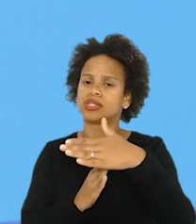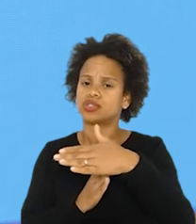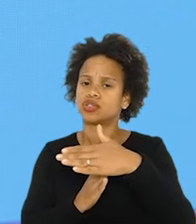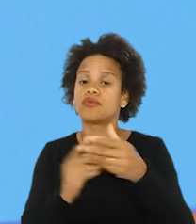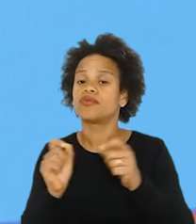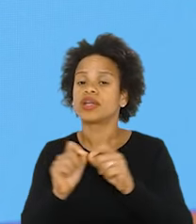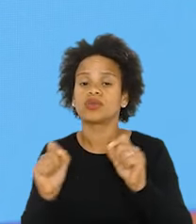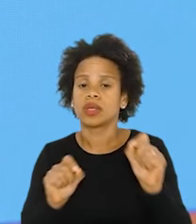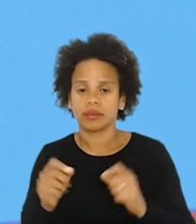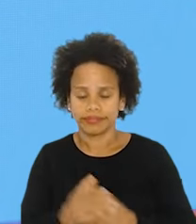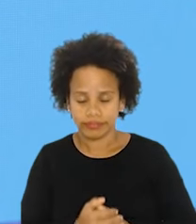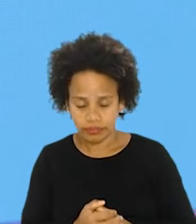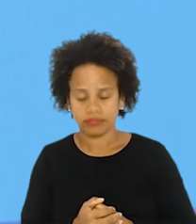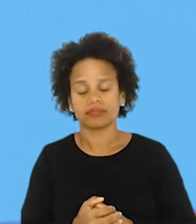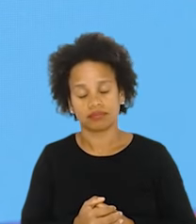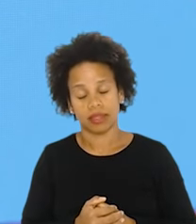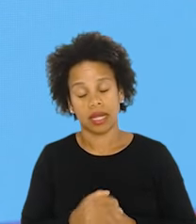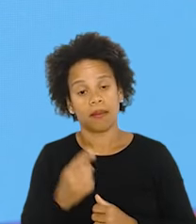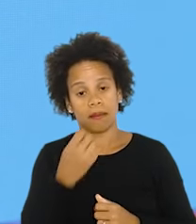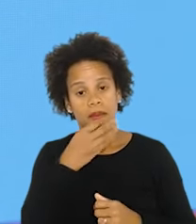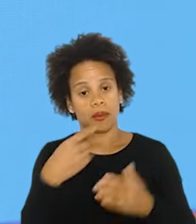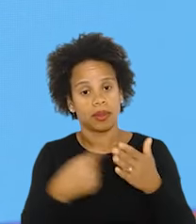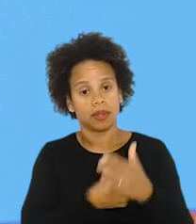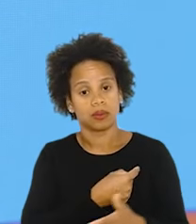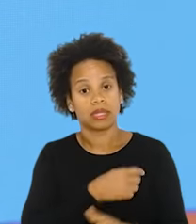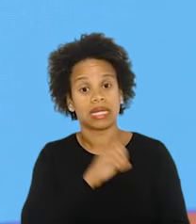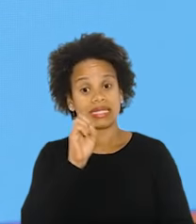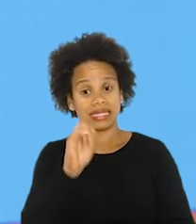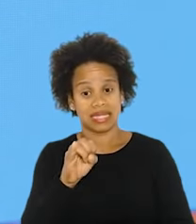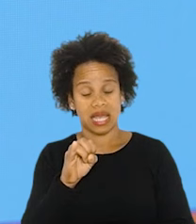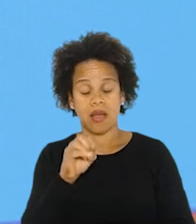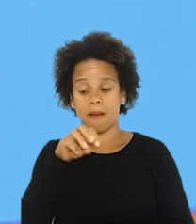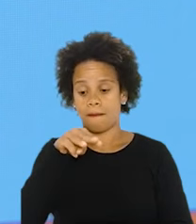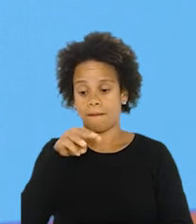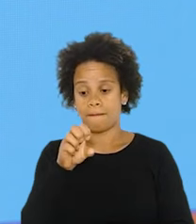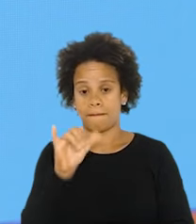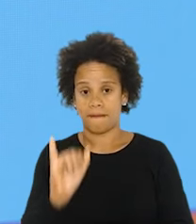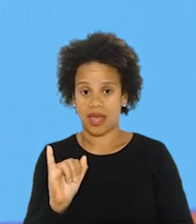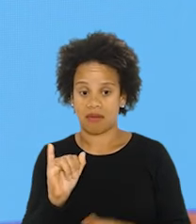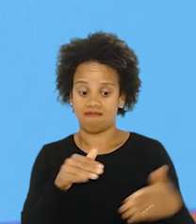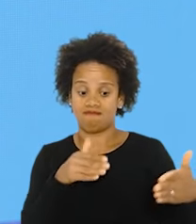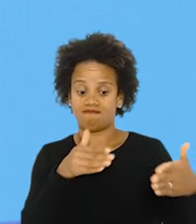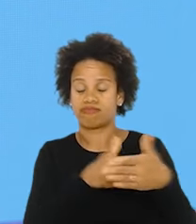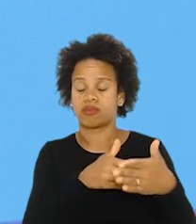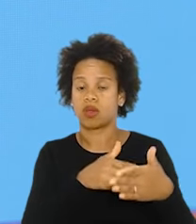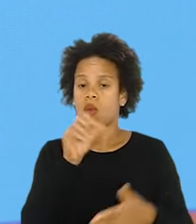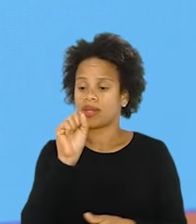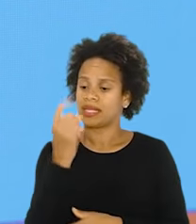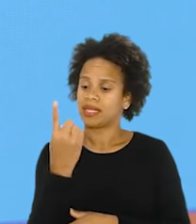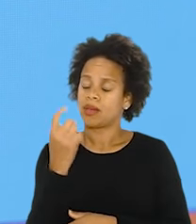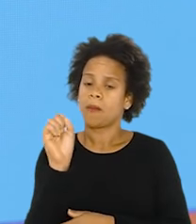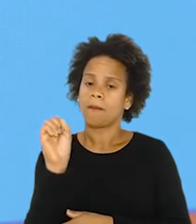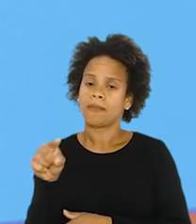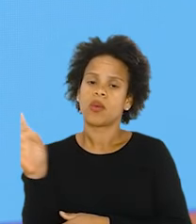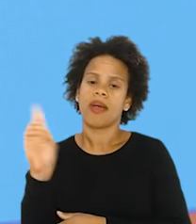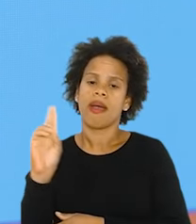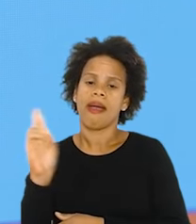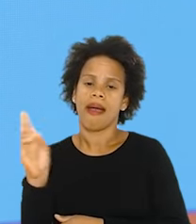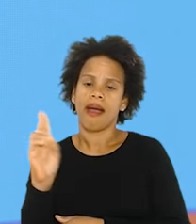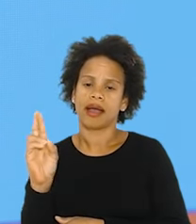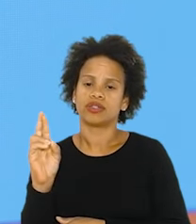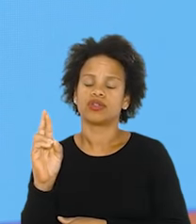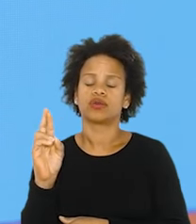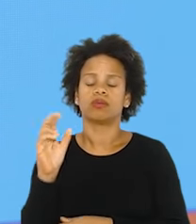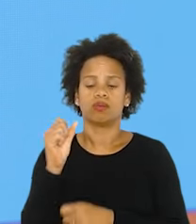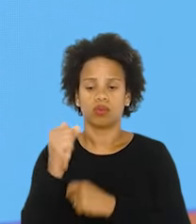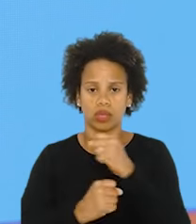Boa pergunta também olha Eh quando o meio ele atinge ou fica perto do do teto de faturamento que são os R 81.000 bruto